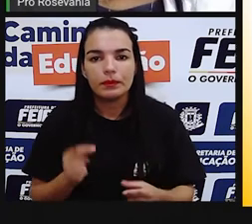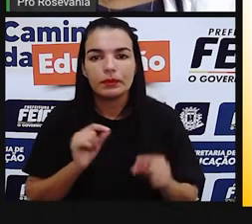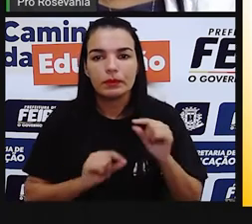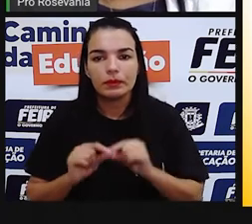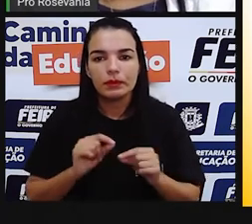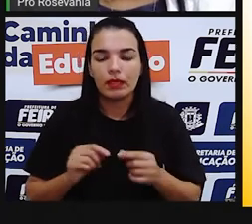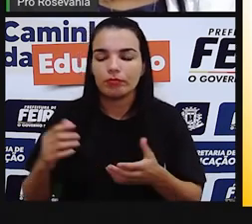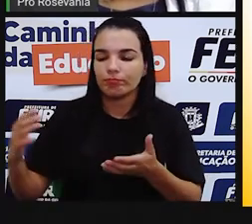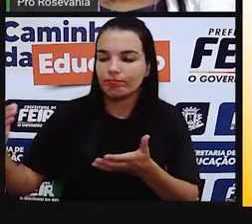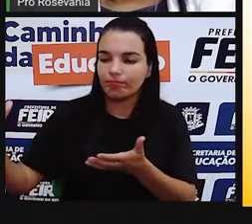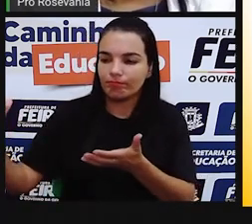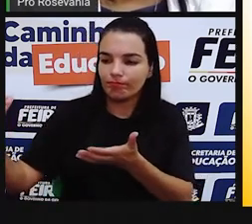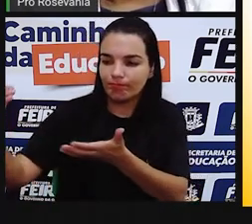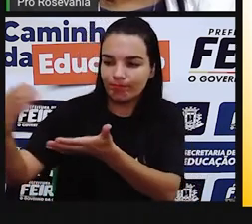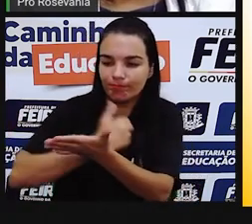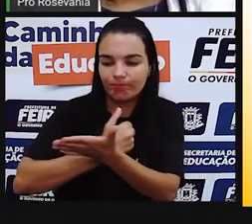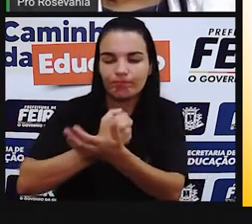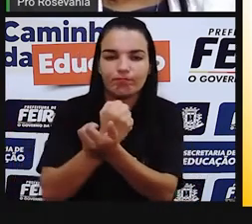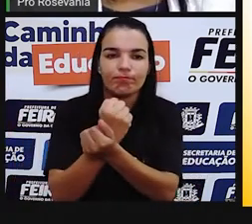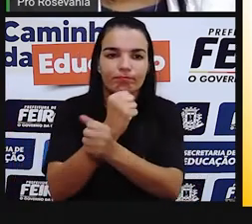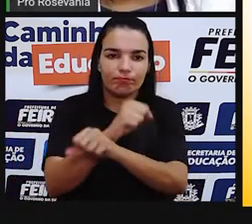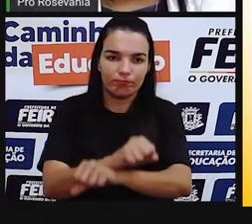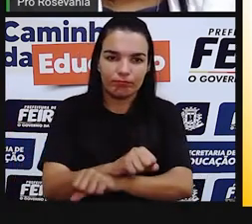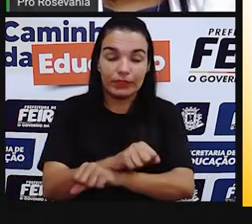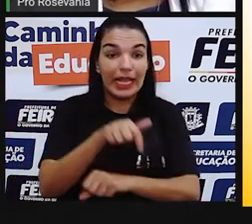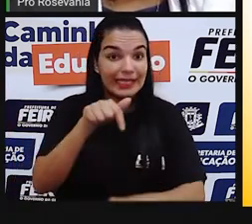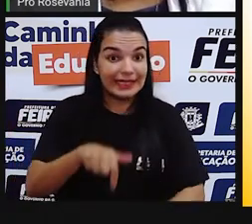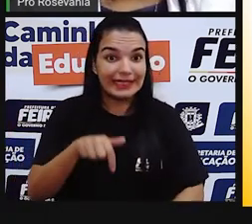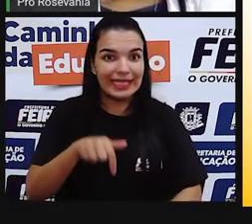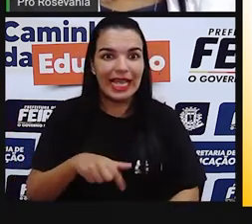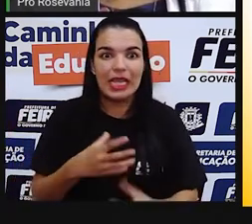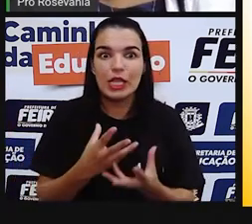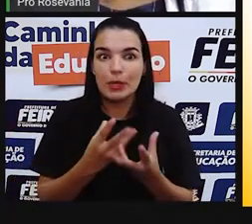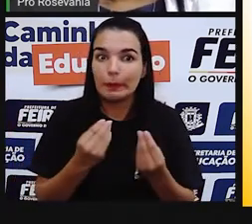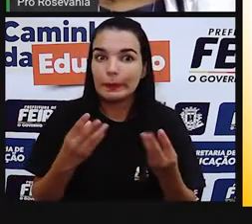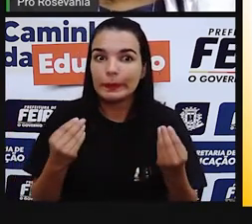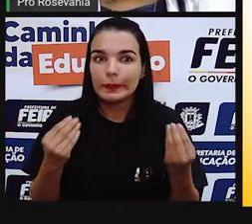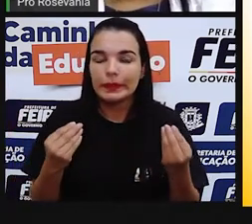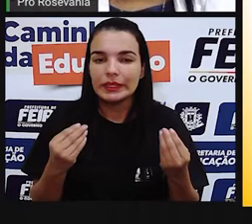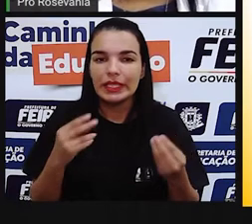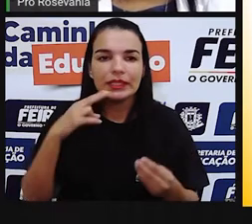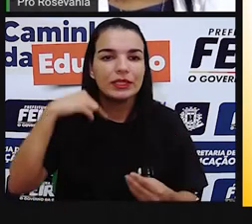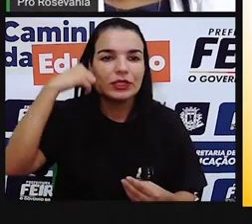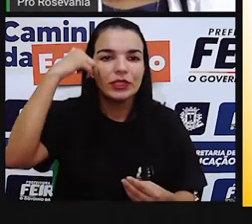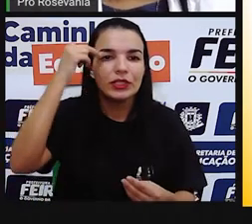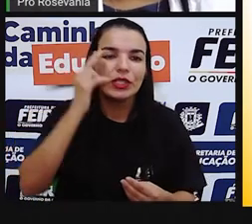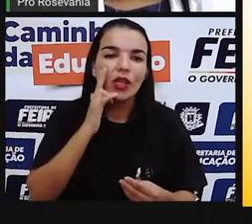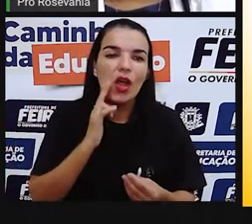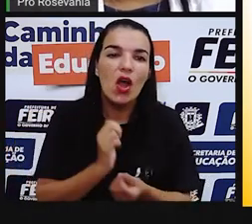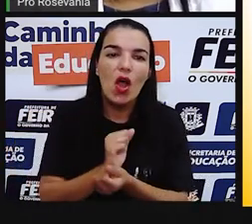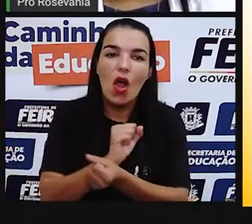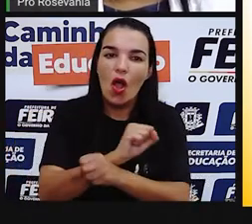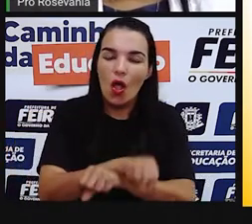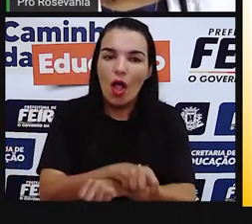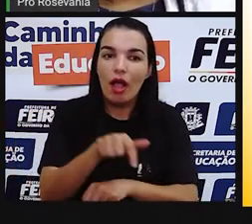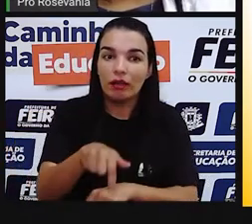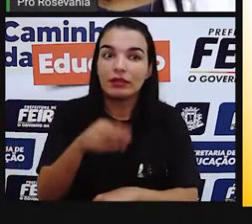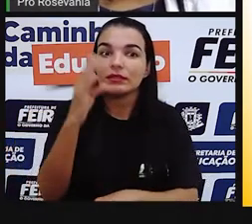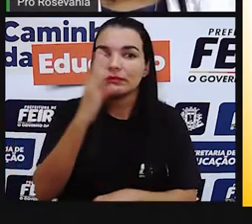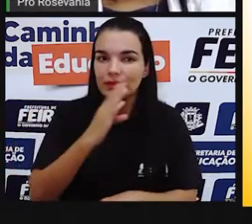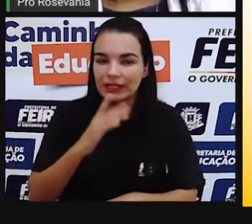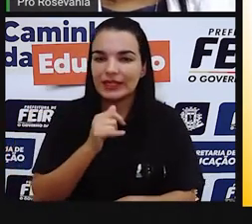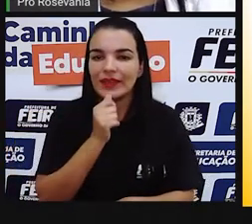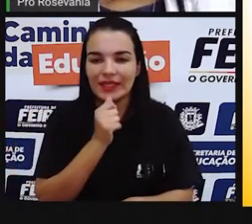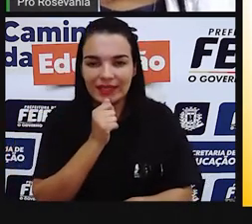humano. Existem centenas de comunidades quilombolas no Brasil ainda, né, que são grupos de ancestralidade